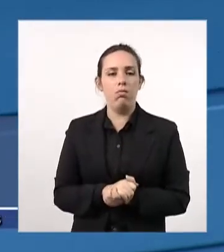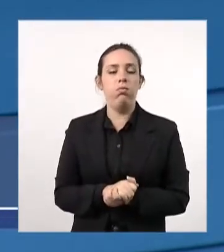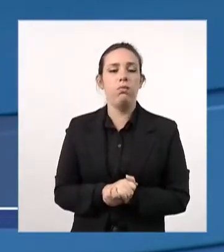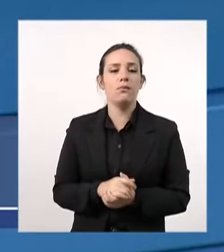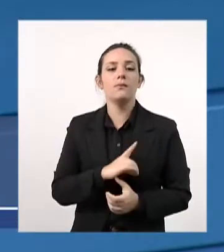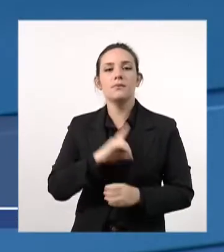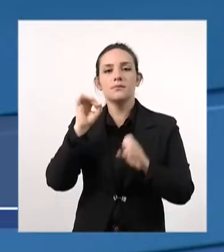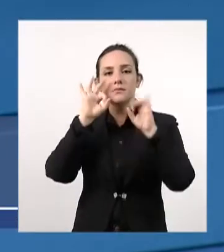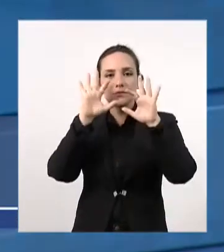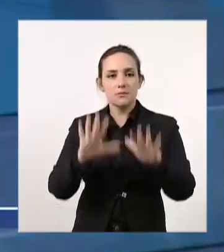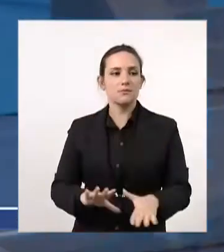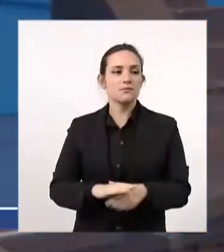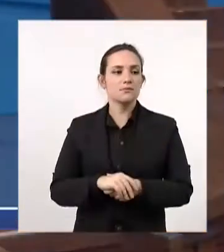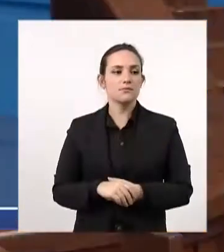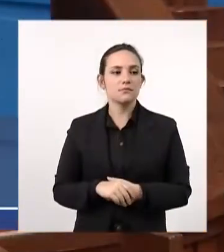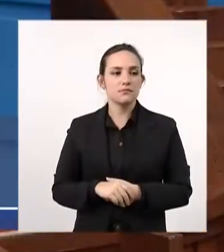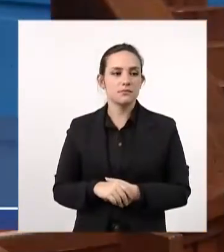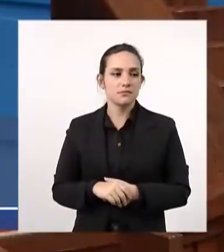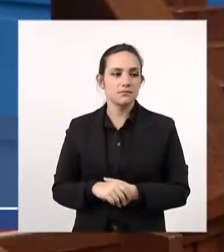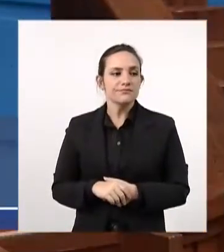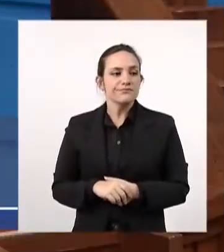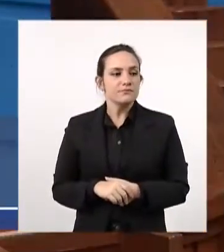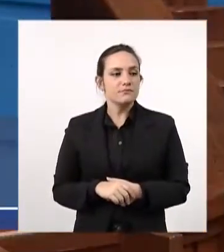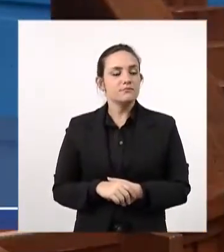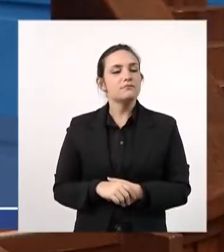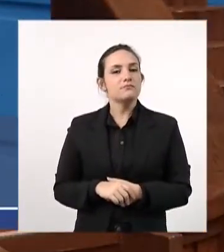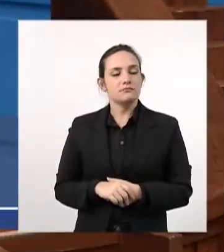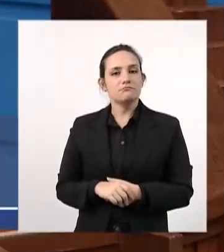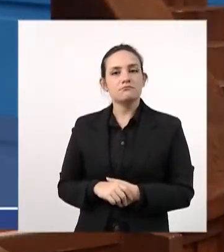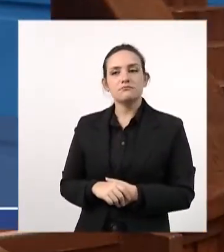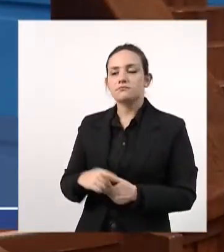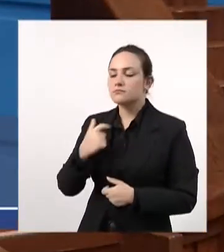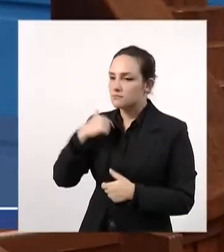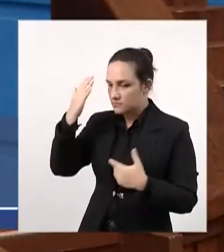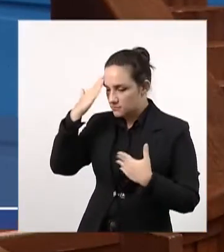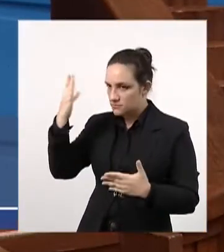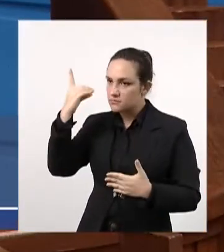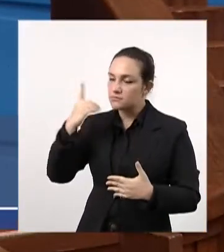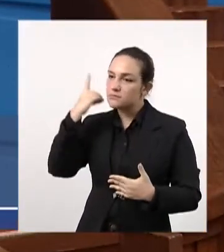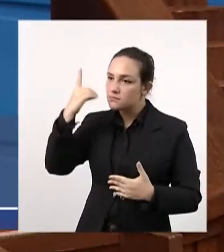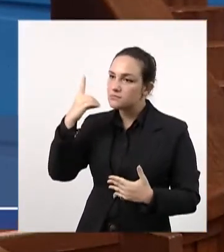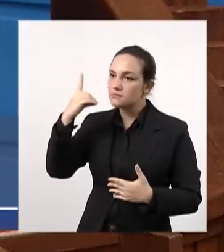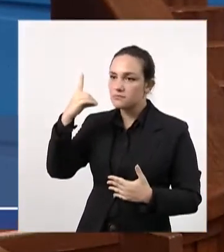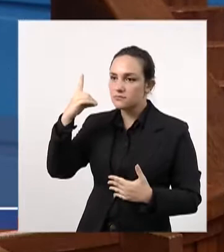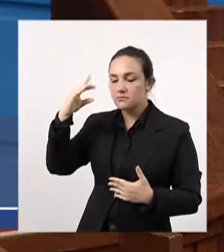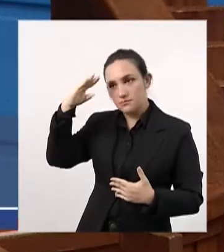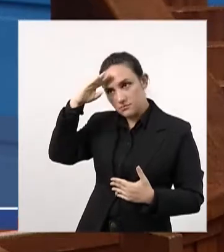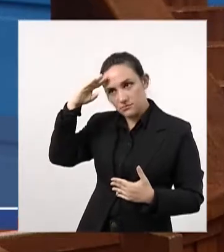Deus abençoe. Boa sorte. Eu agradeço, deputado Cabo Almir,